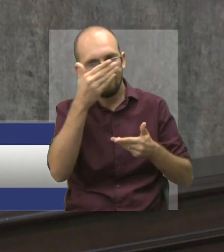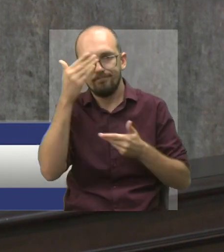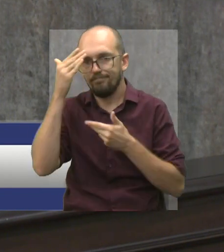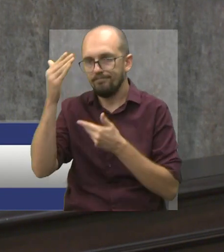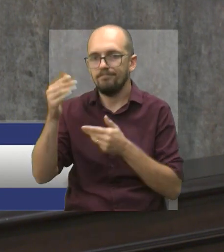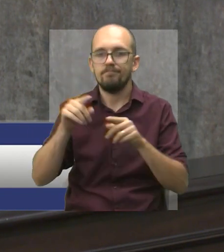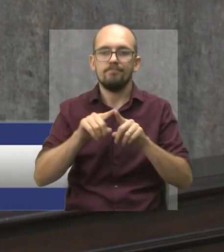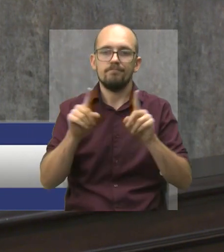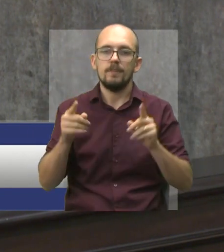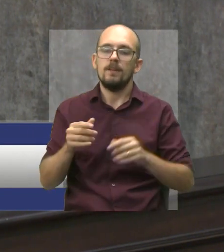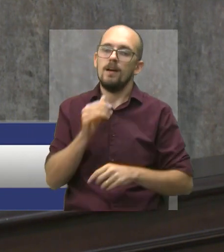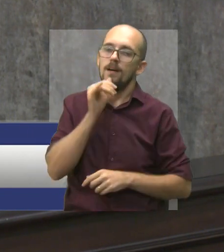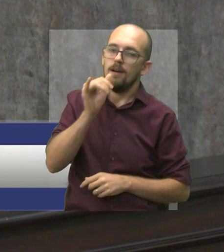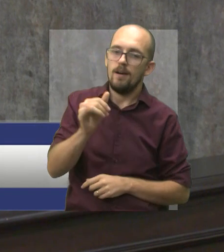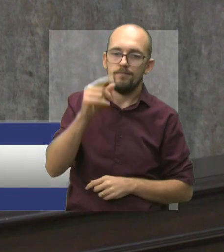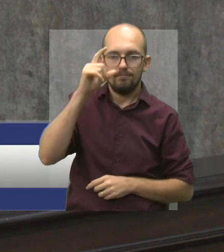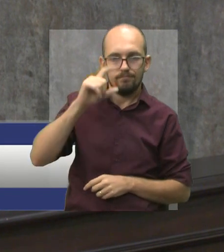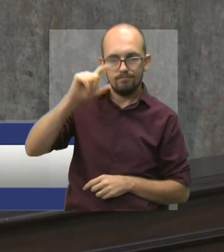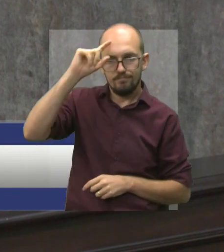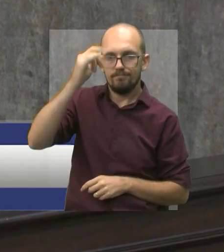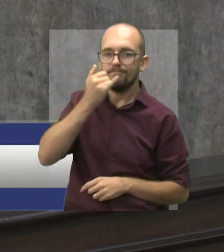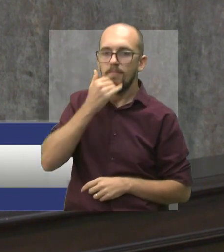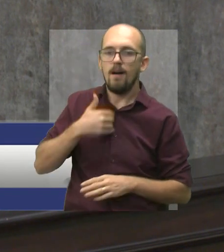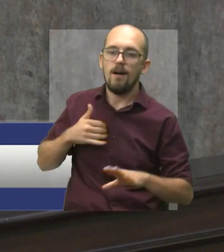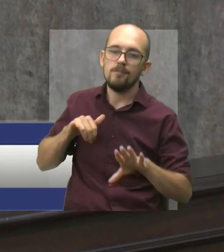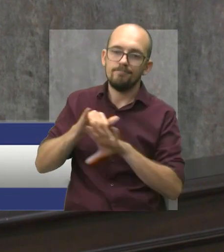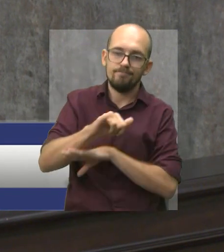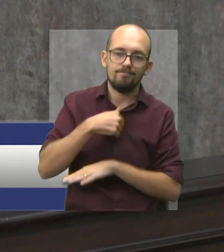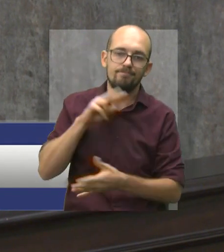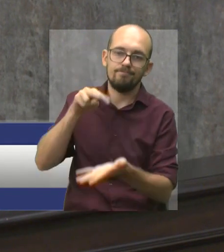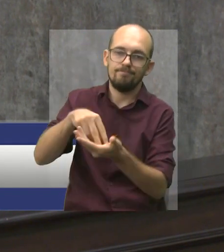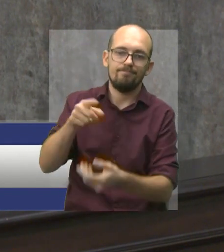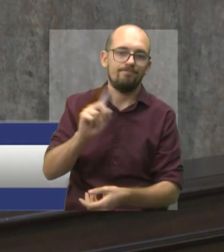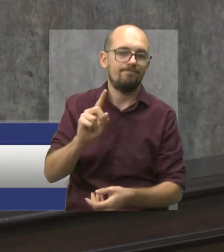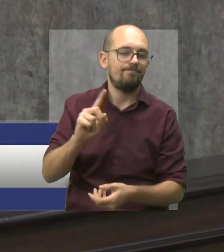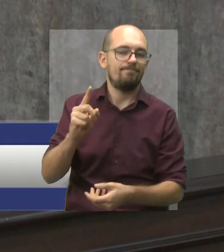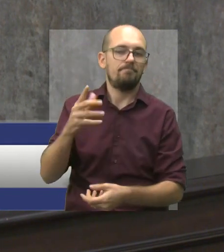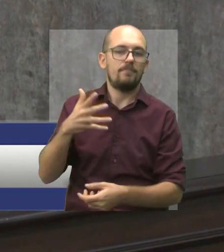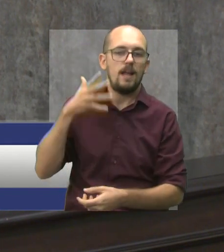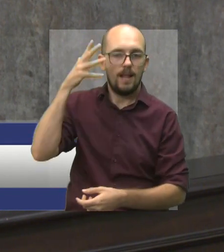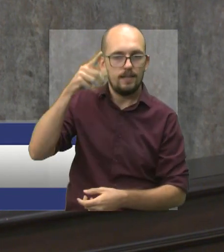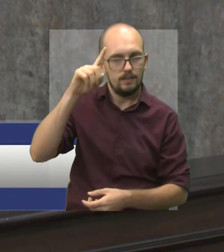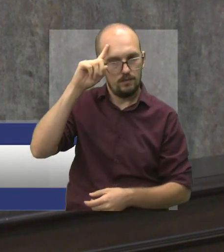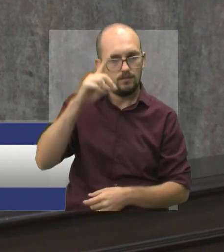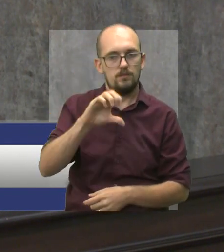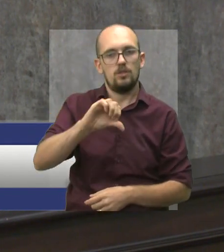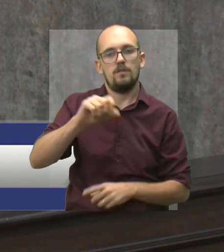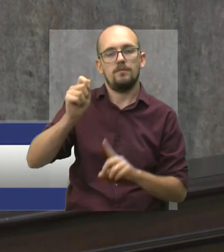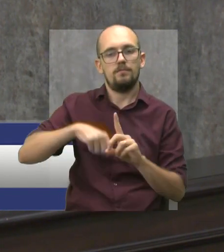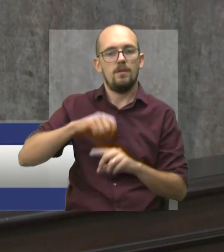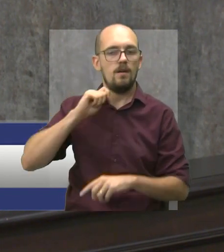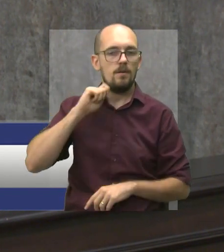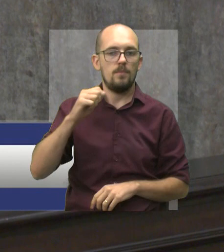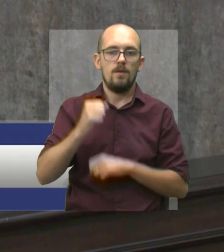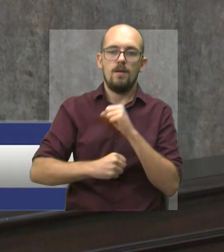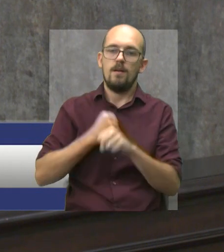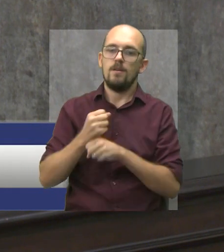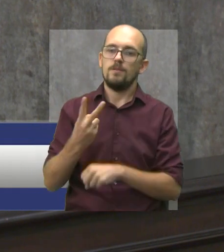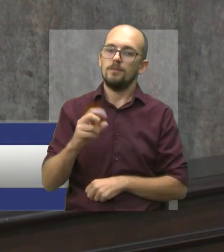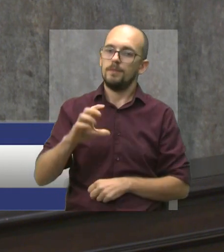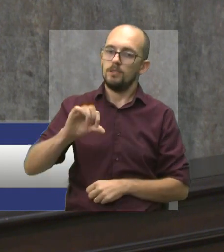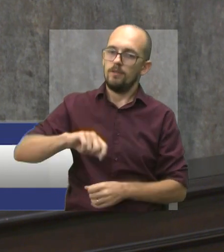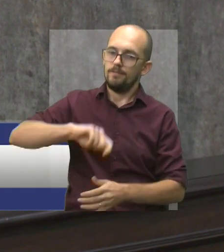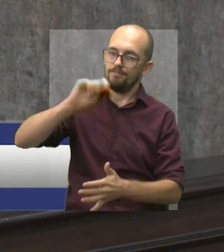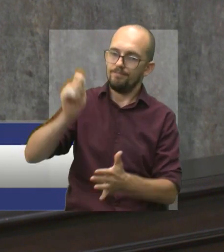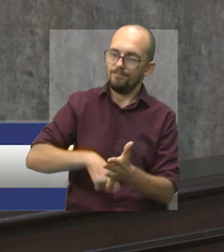senhor vereador Fernando Barbieri, minhas escusas pela ausência na honrosa palestra do dia 9 de abril de 2019. Assinado o